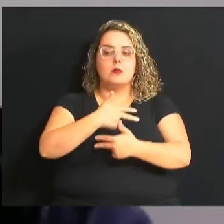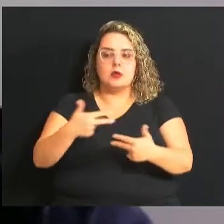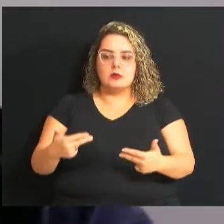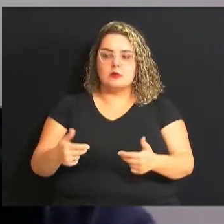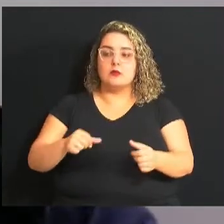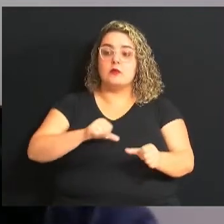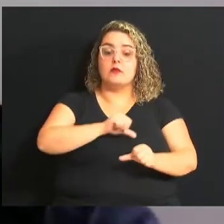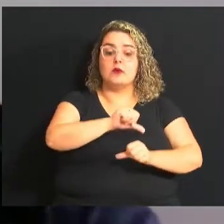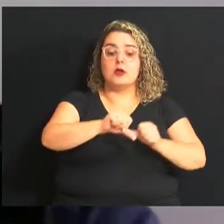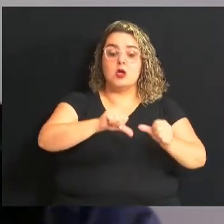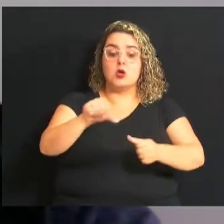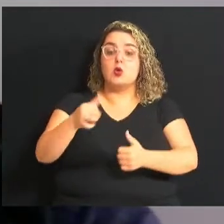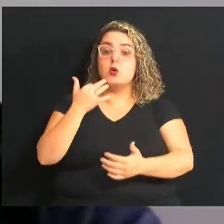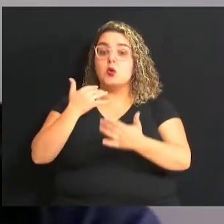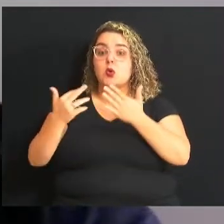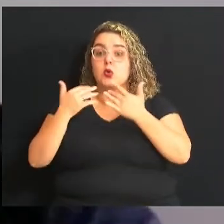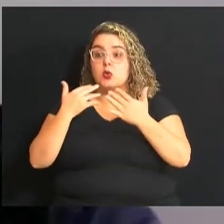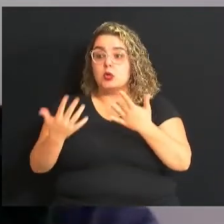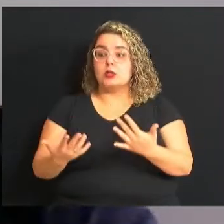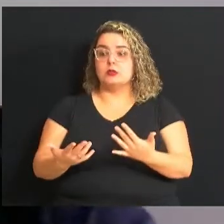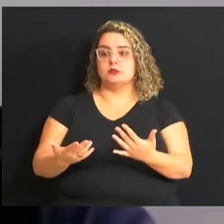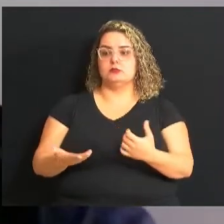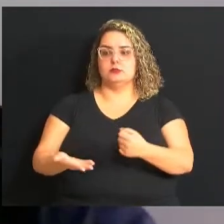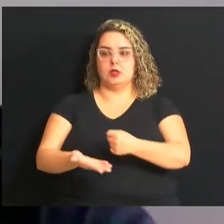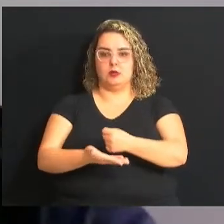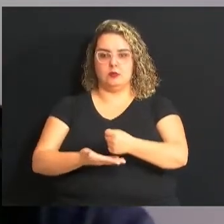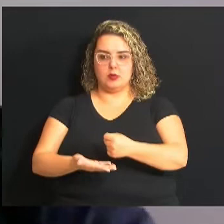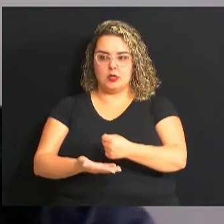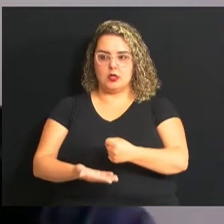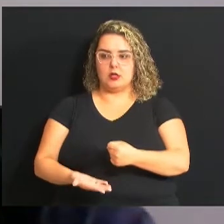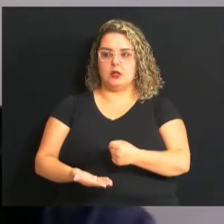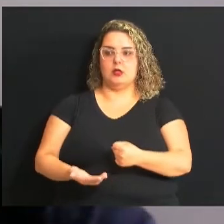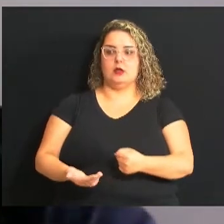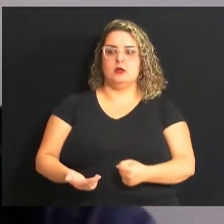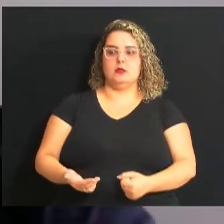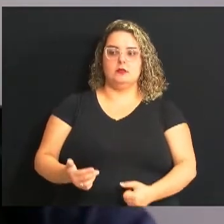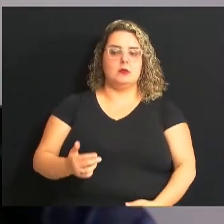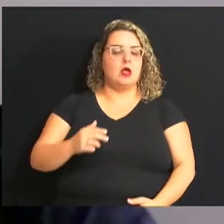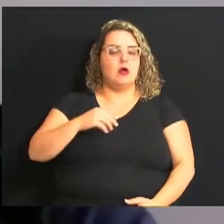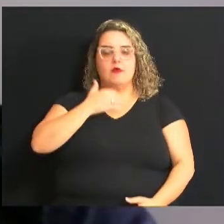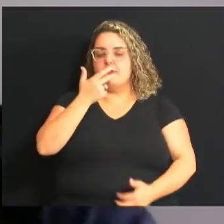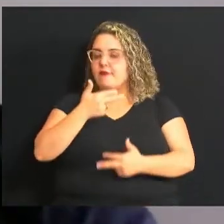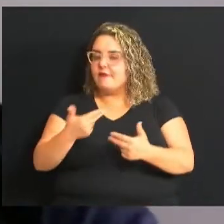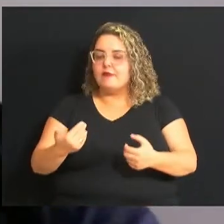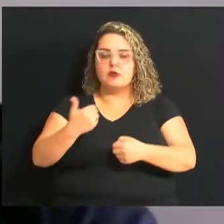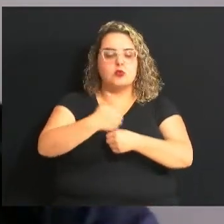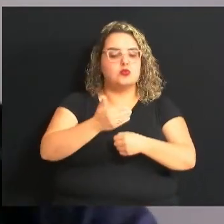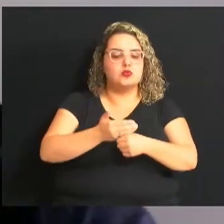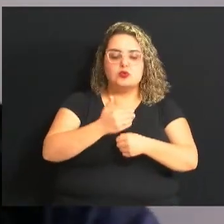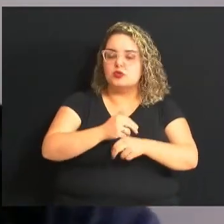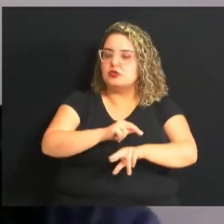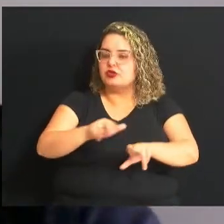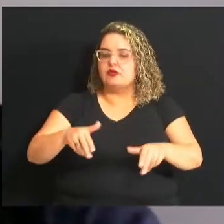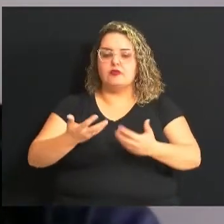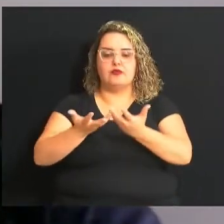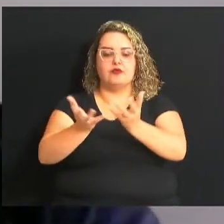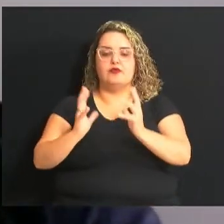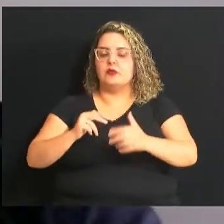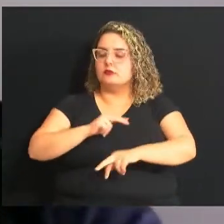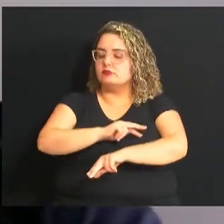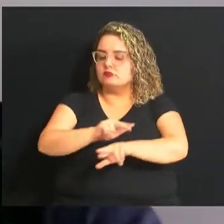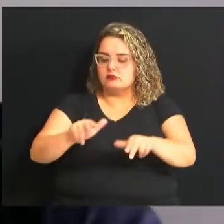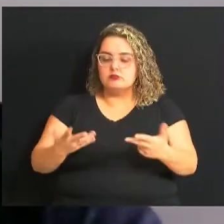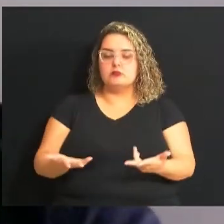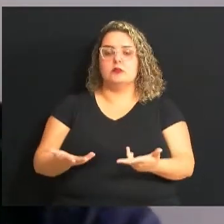alimentação colorida, tendo base alimentos in natura, frutas, verduras, legumes, vegetais em